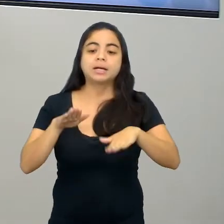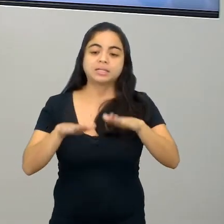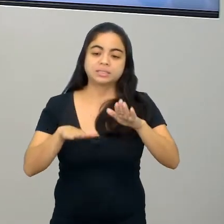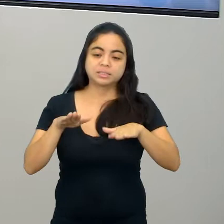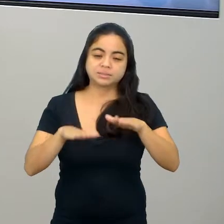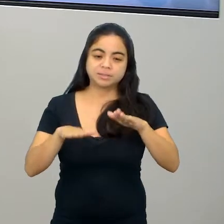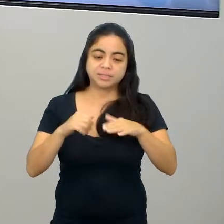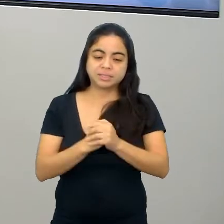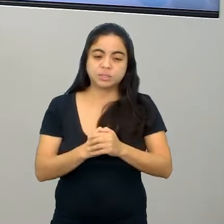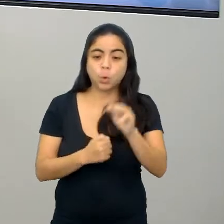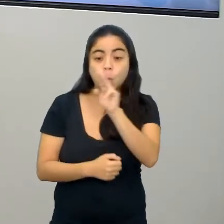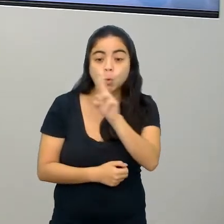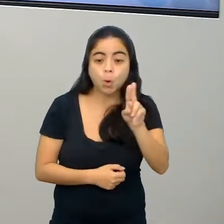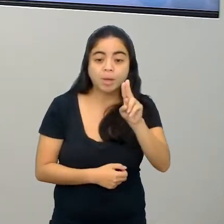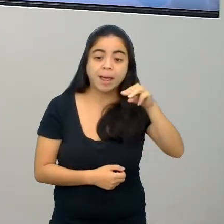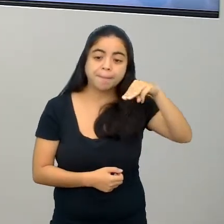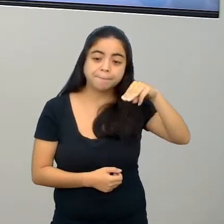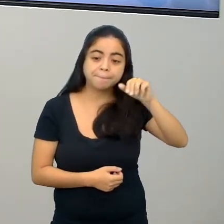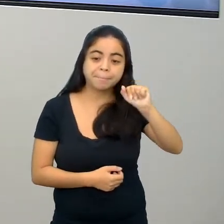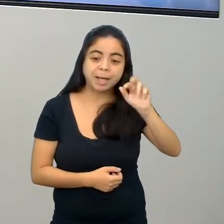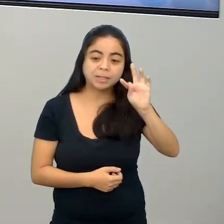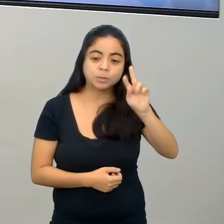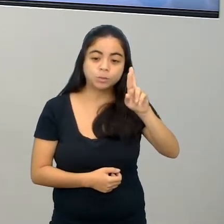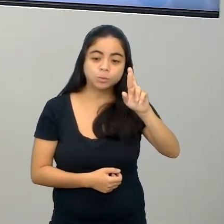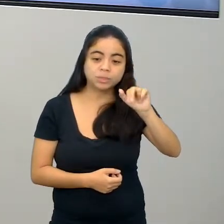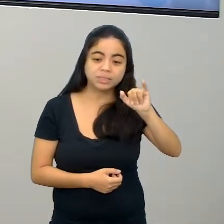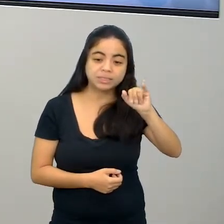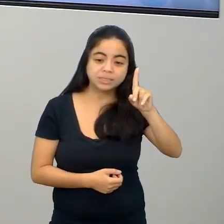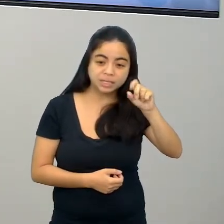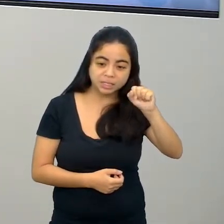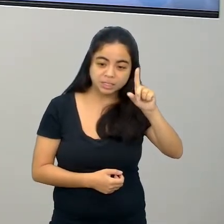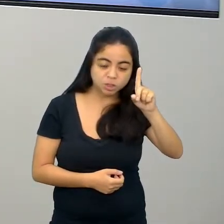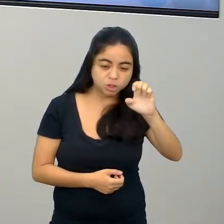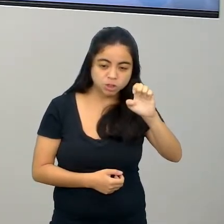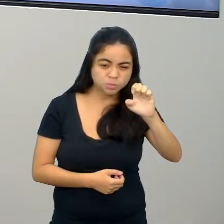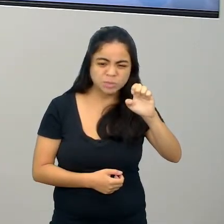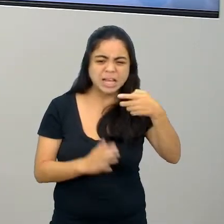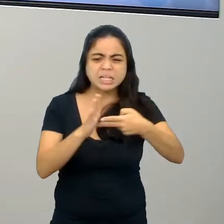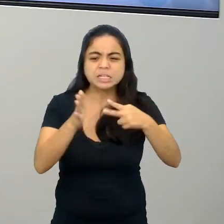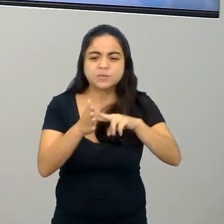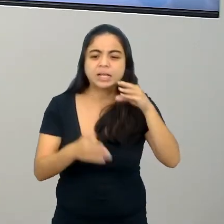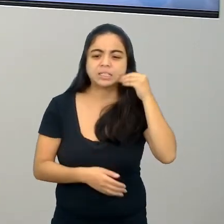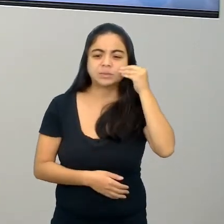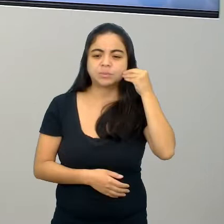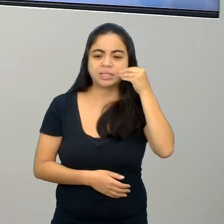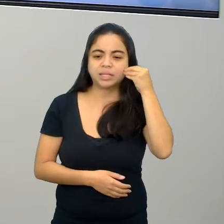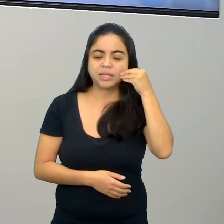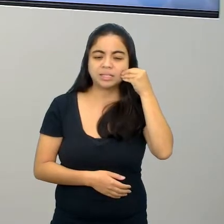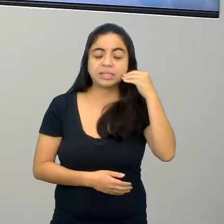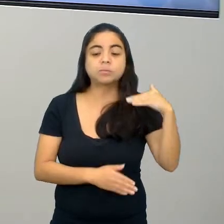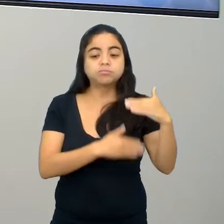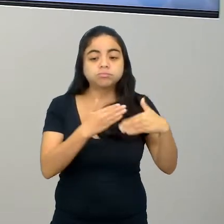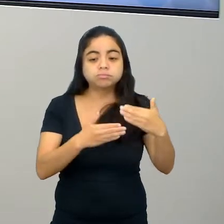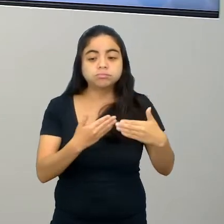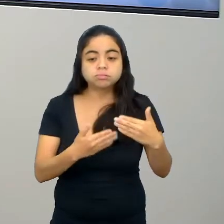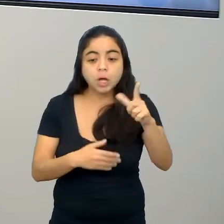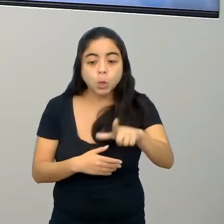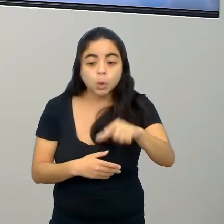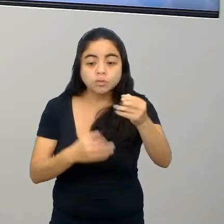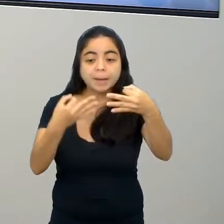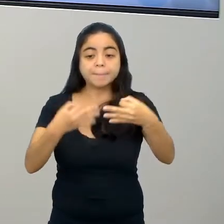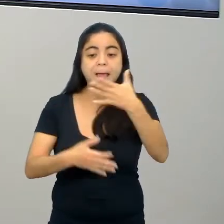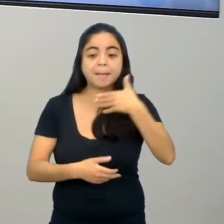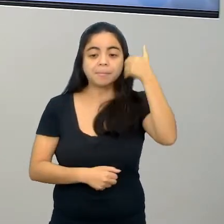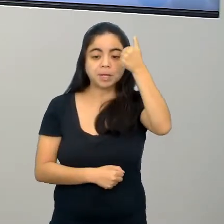dá o nome de maturidade, nada mais é do que um repertório de experiências que faz com que a gente, obviamente, tome decisões melhores. Por